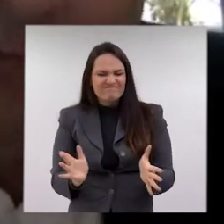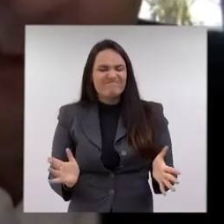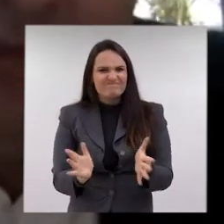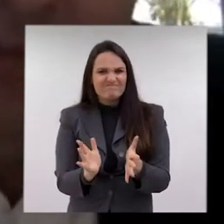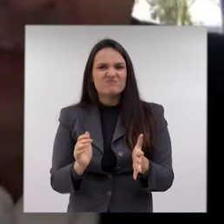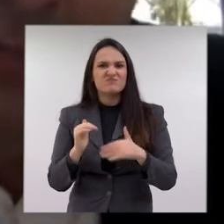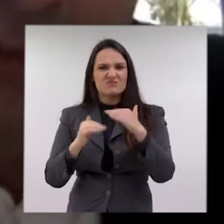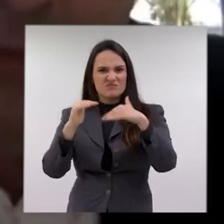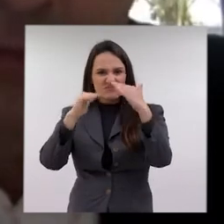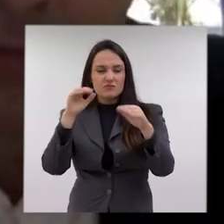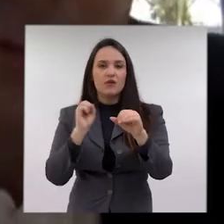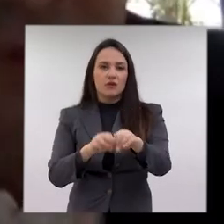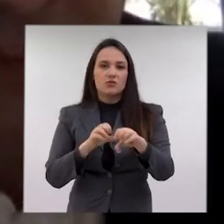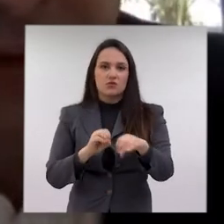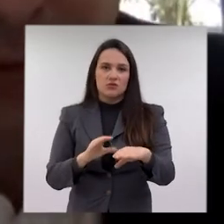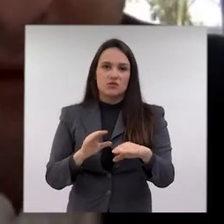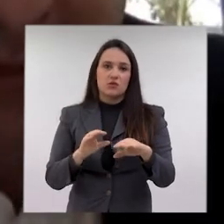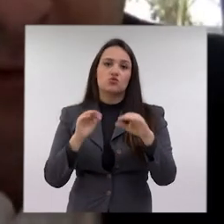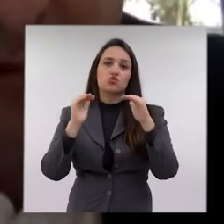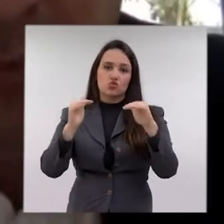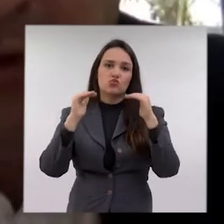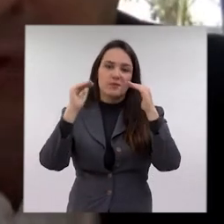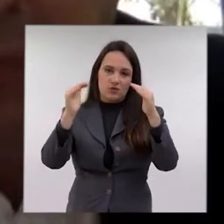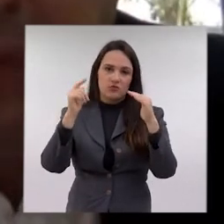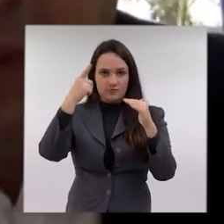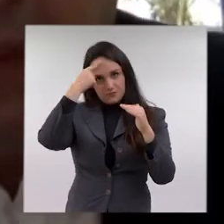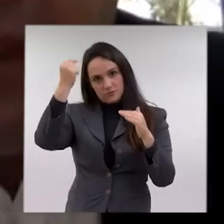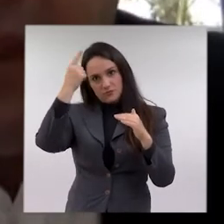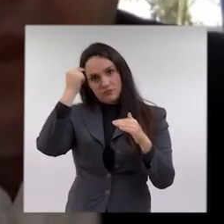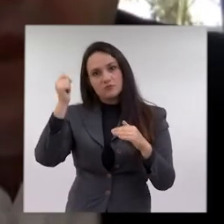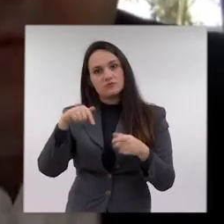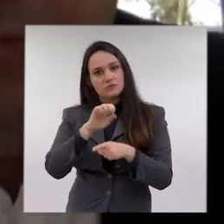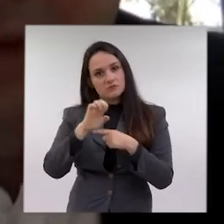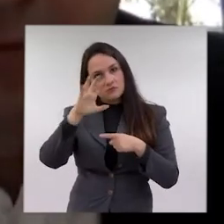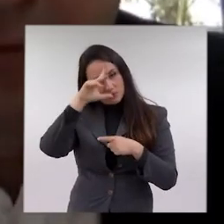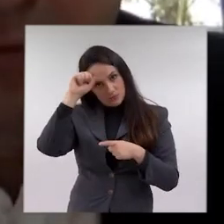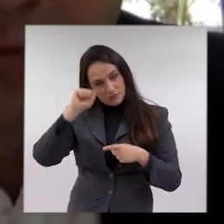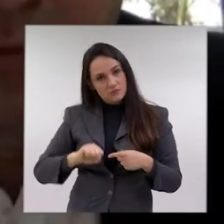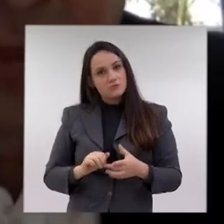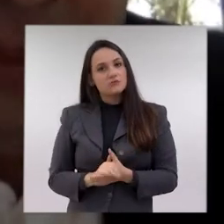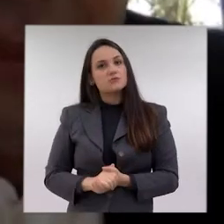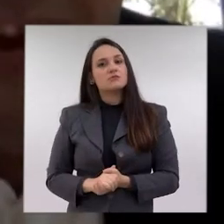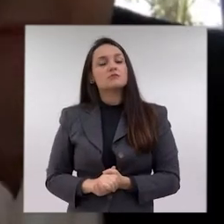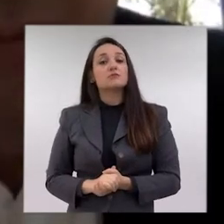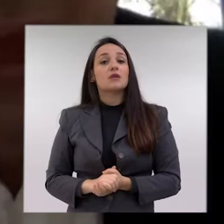a educação do nosso estado de Mato Grosso do Sul, em especial a educação superior do Mato